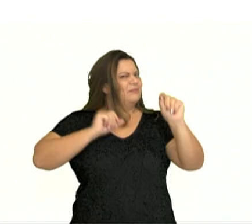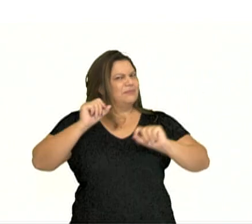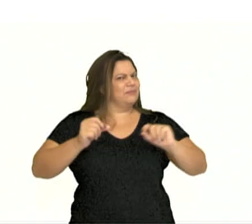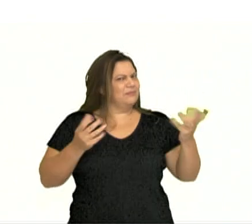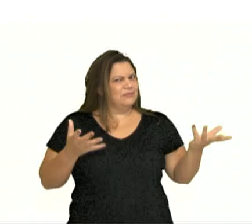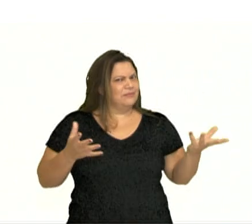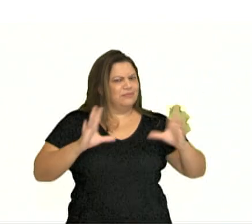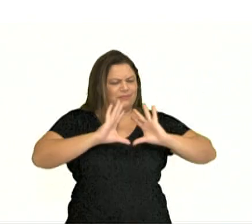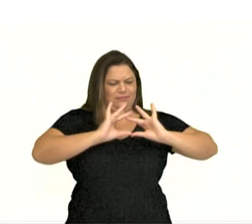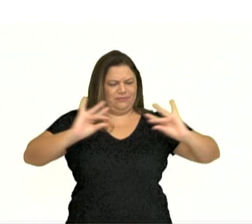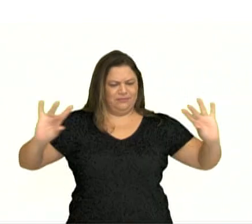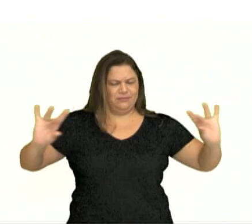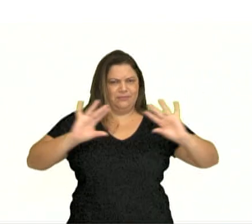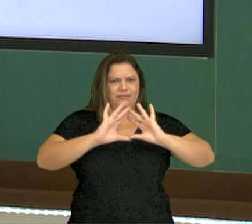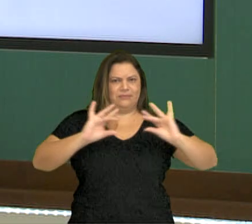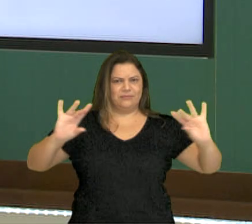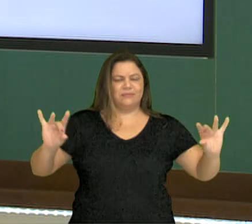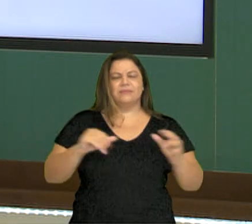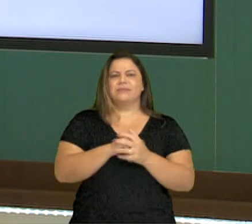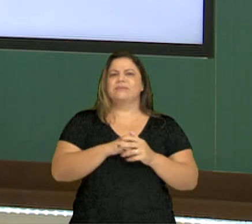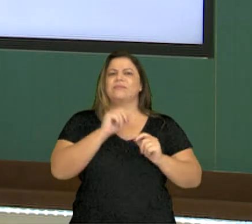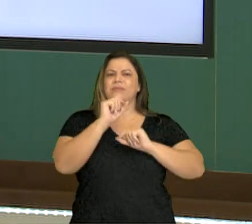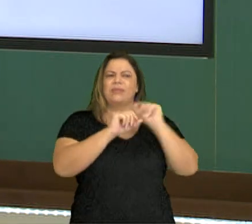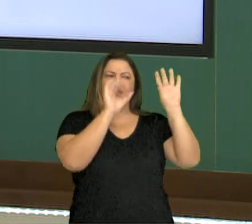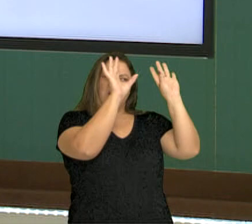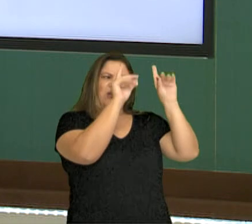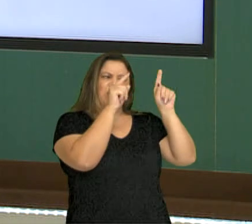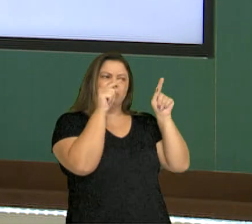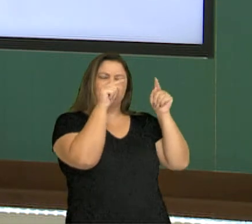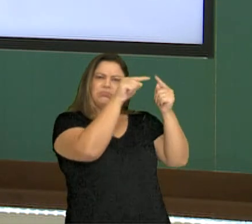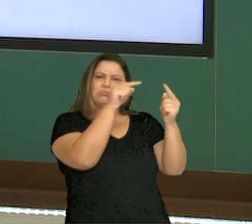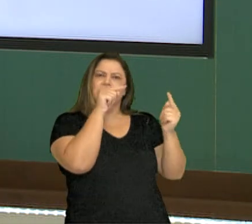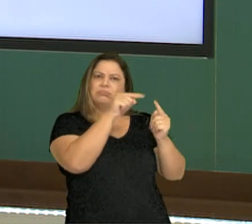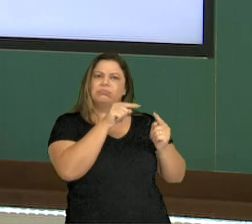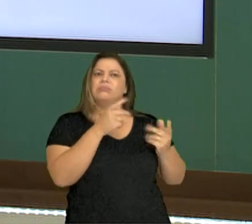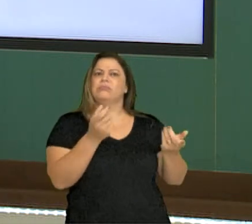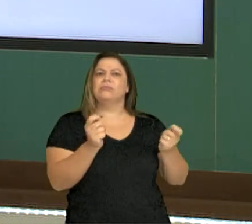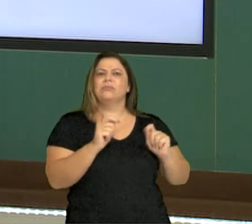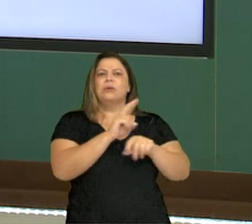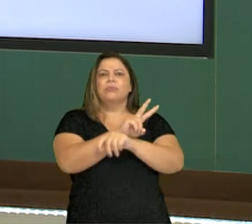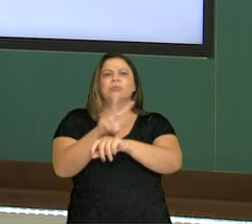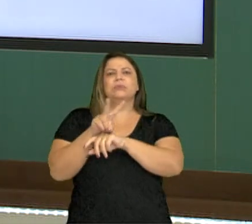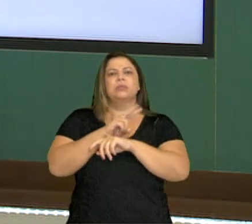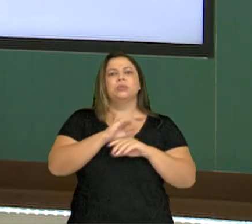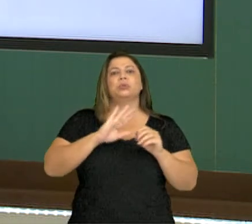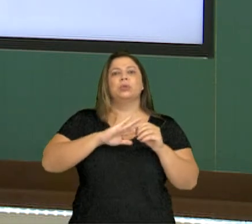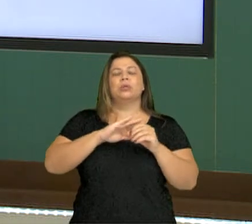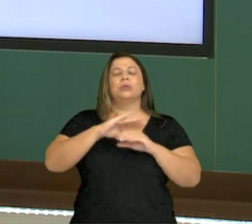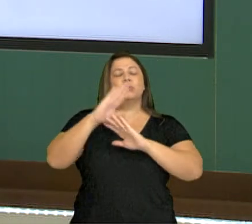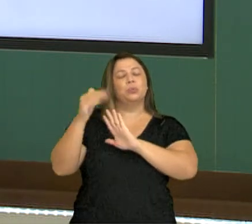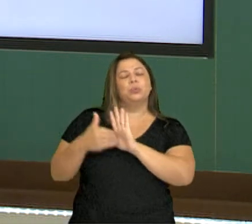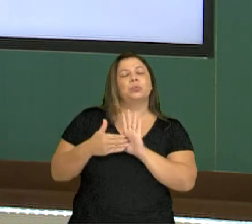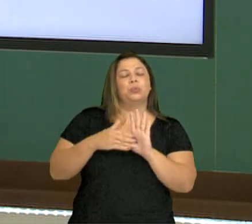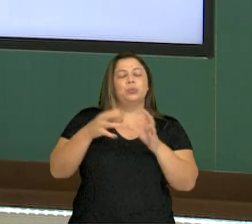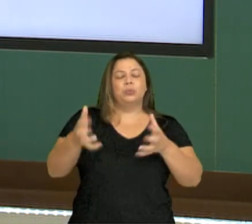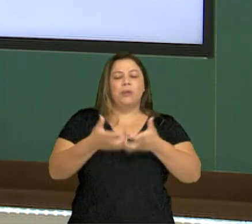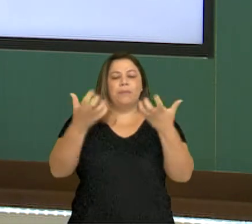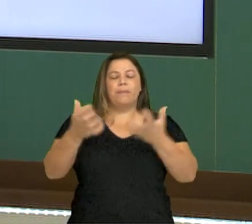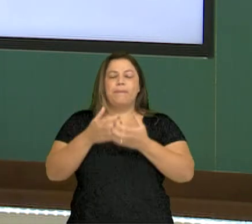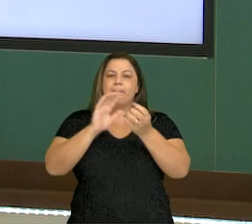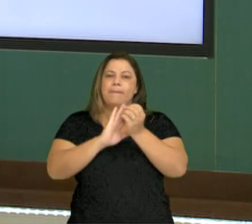tecido? Qual é a especialidade dele? Proteger toda a superfície da planta, evitando o quê?